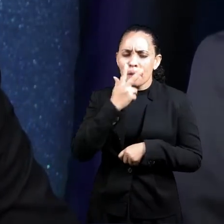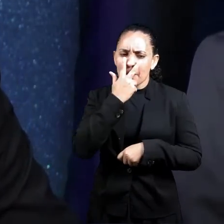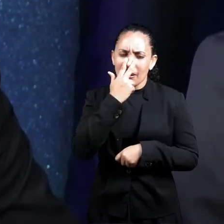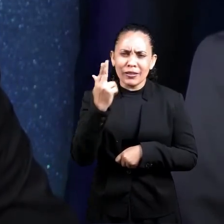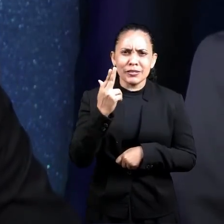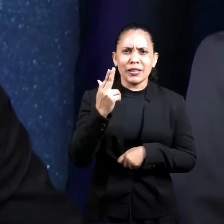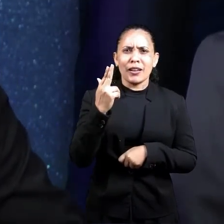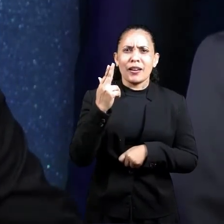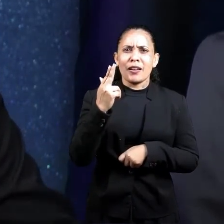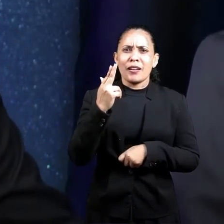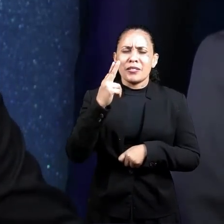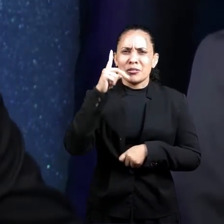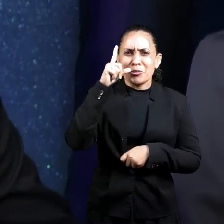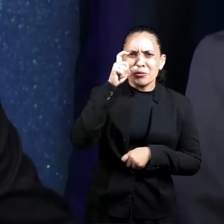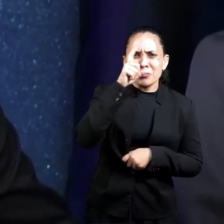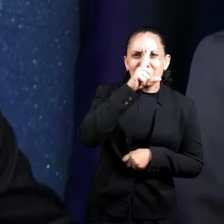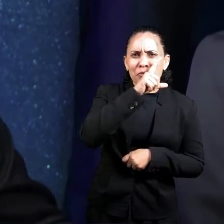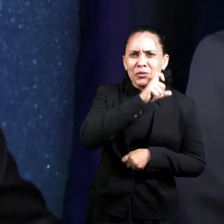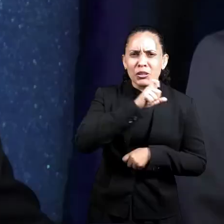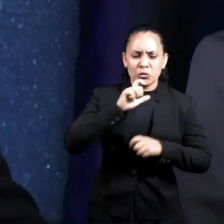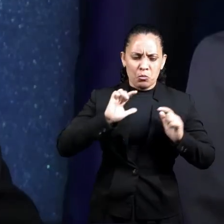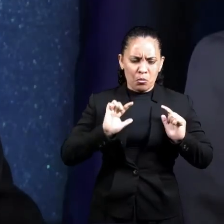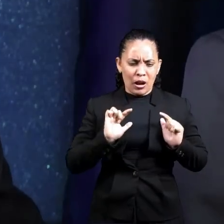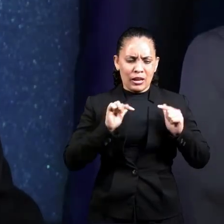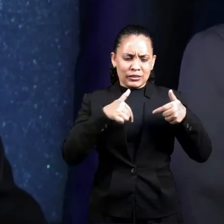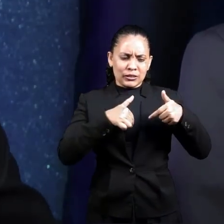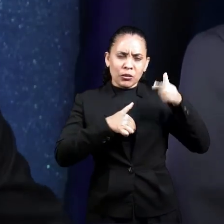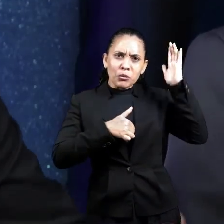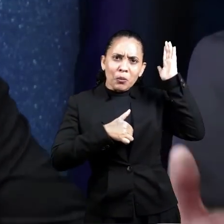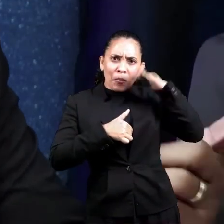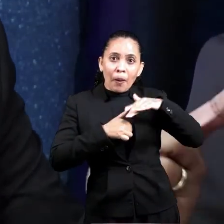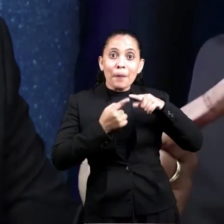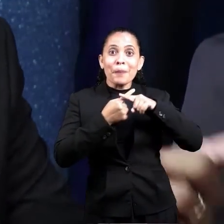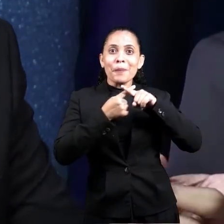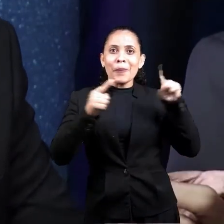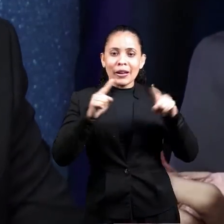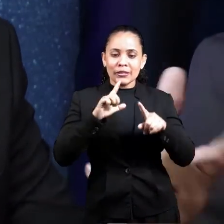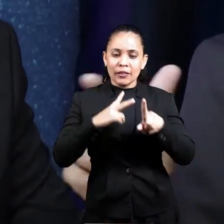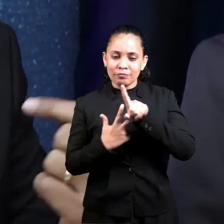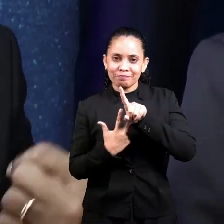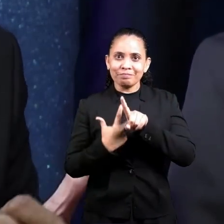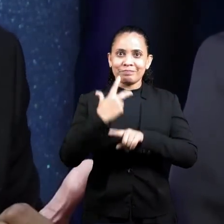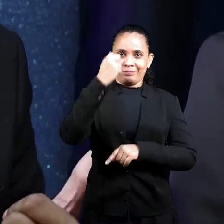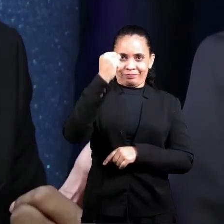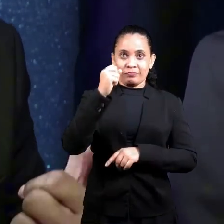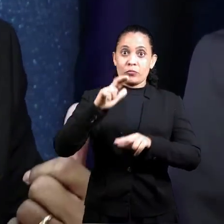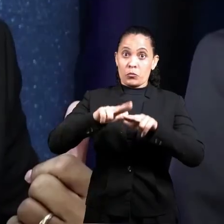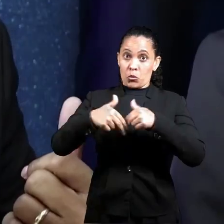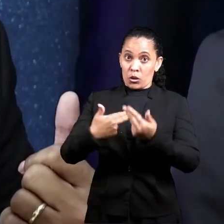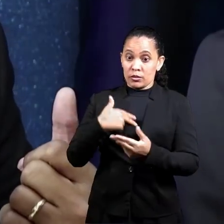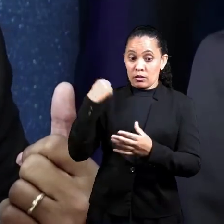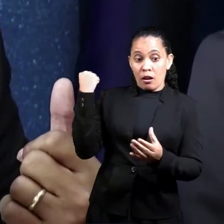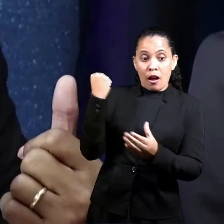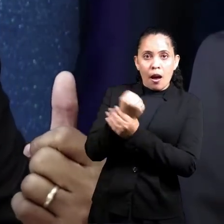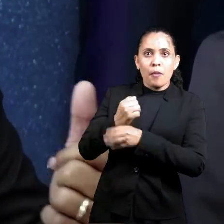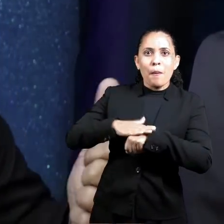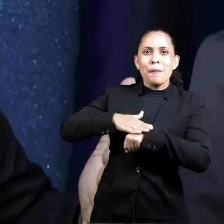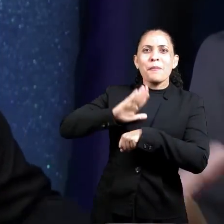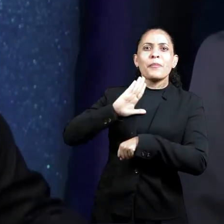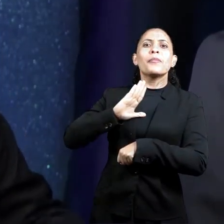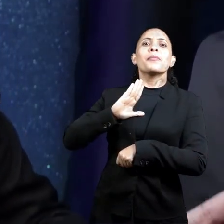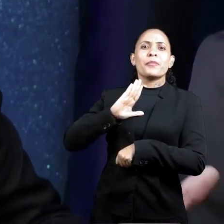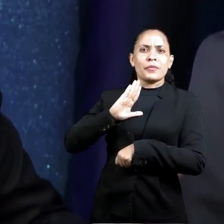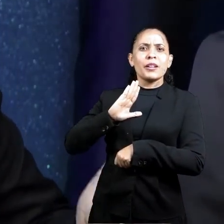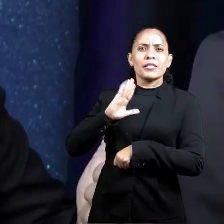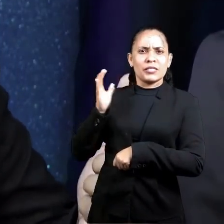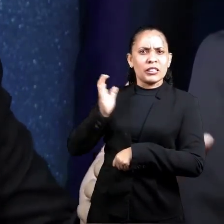ser dificuldade, mas o servo na comunhão, ele vence o mundo. É por isso que Abrão saiu mais rico, porque o servo